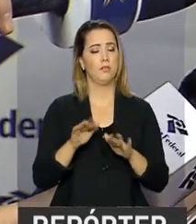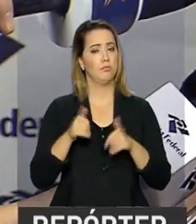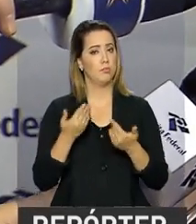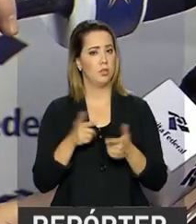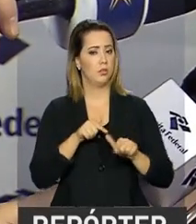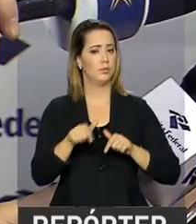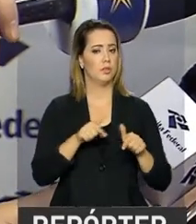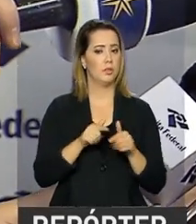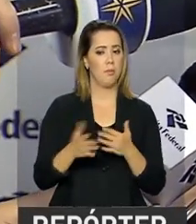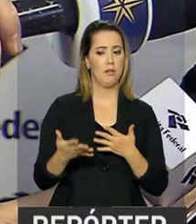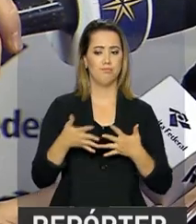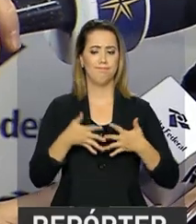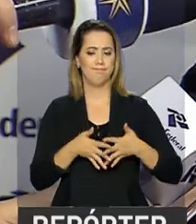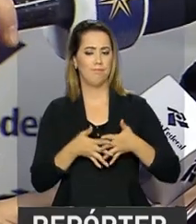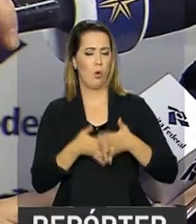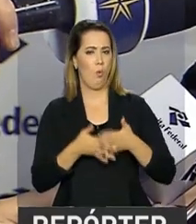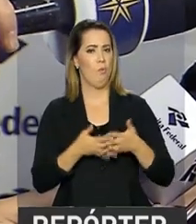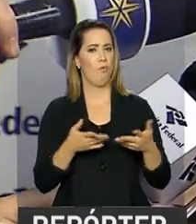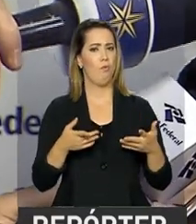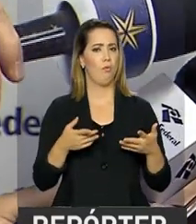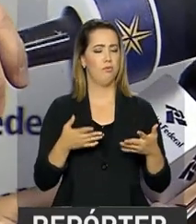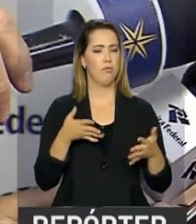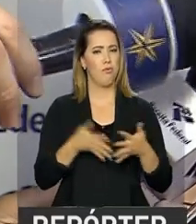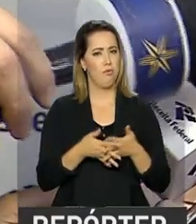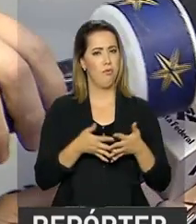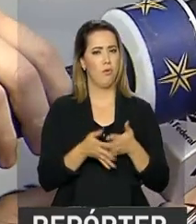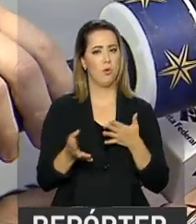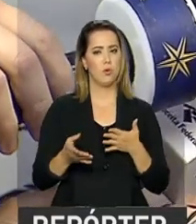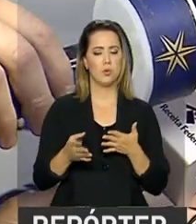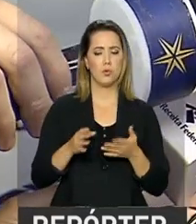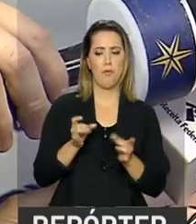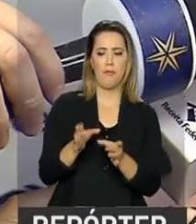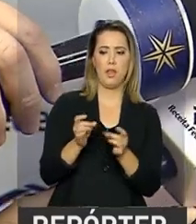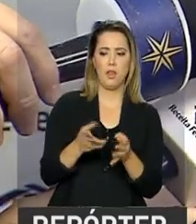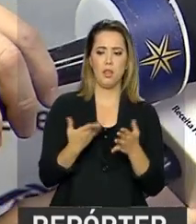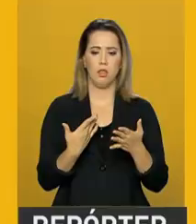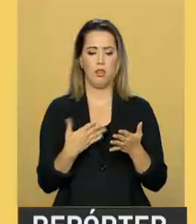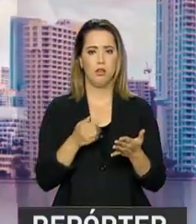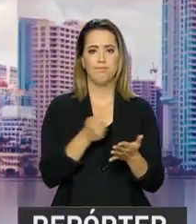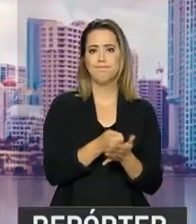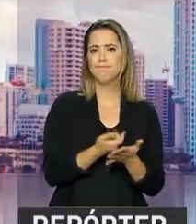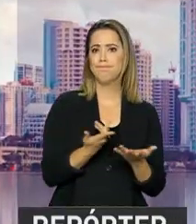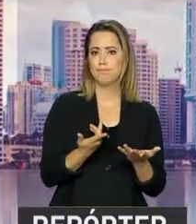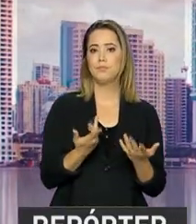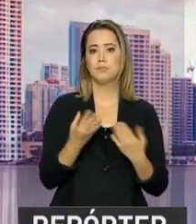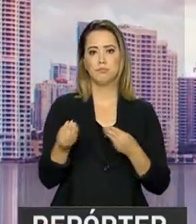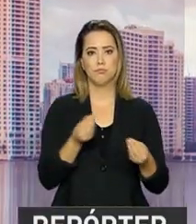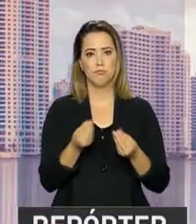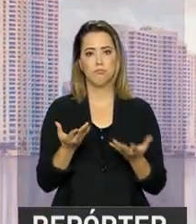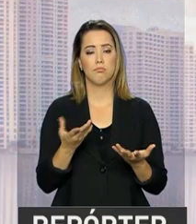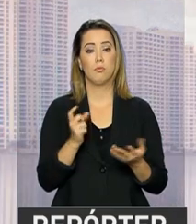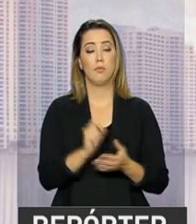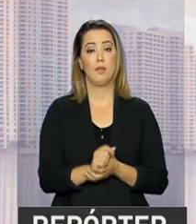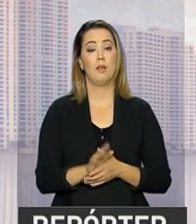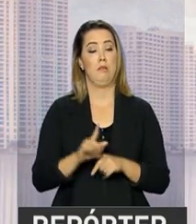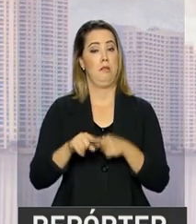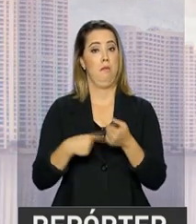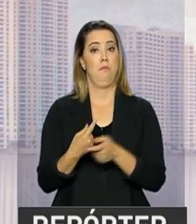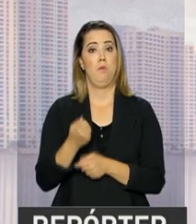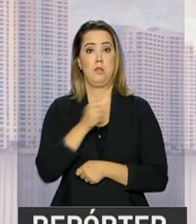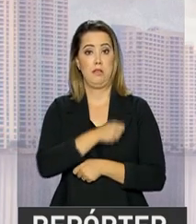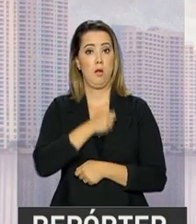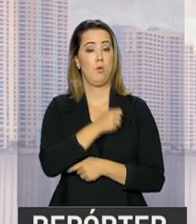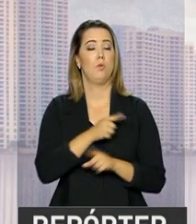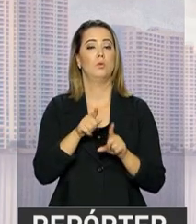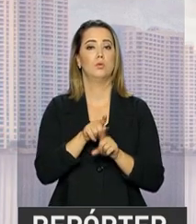que ele confunde as atividades para não pagar imposto a contribuição previdenciária nem de uma forma e nem de outra e a partir de Agosto a fiscalização vai se